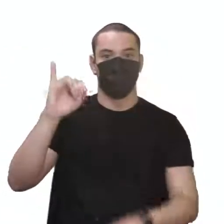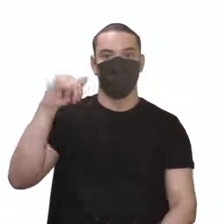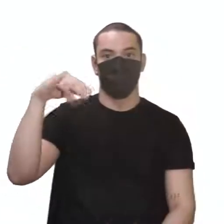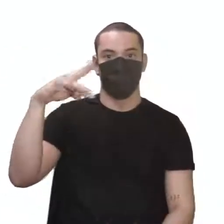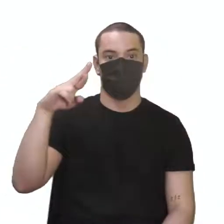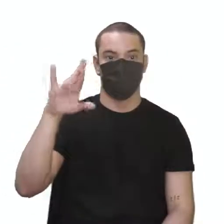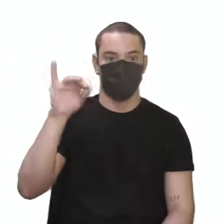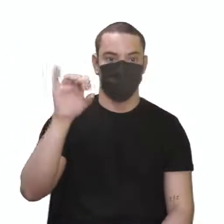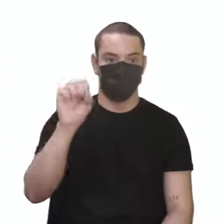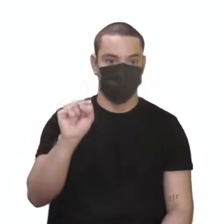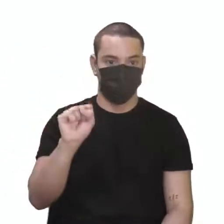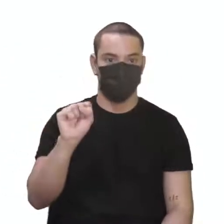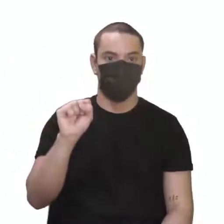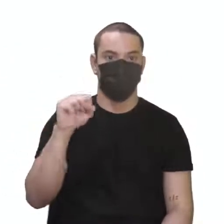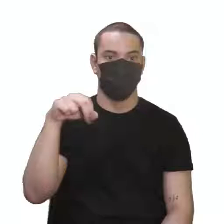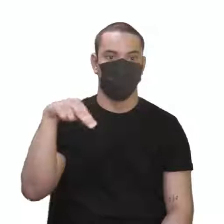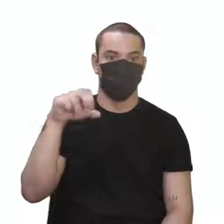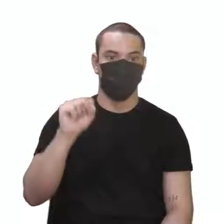introns